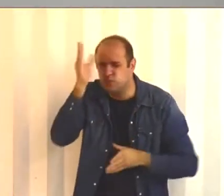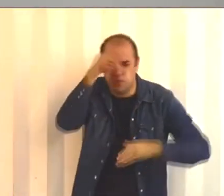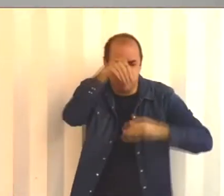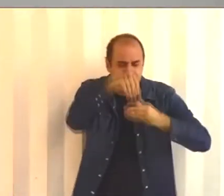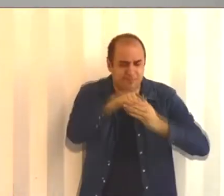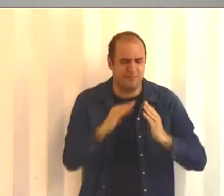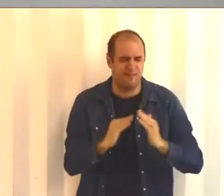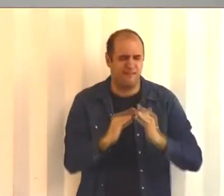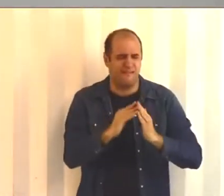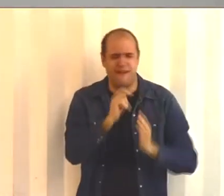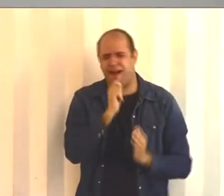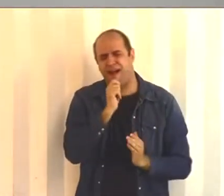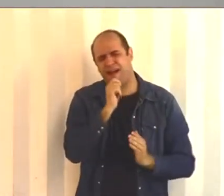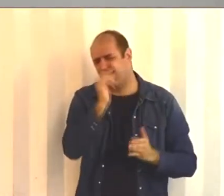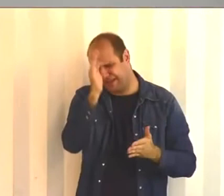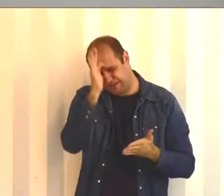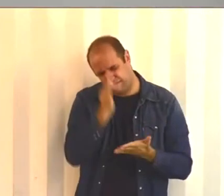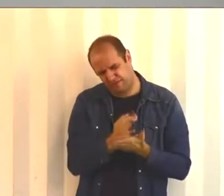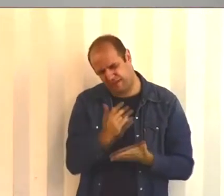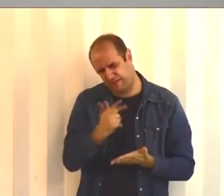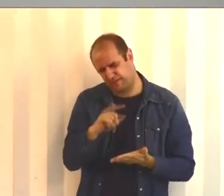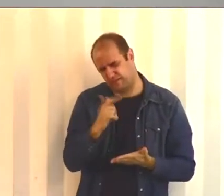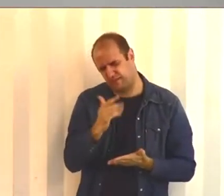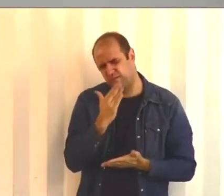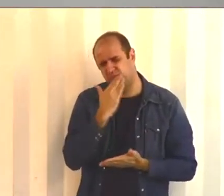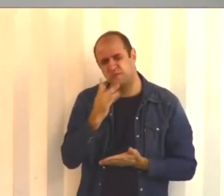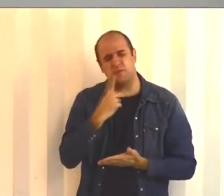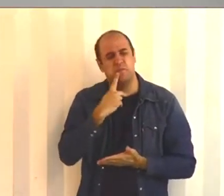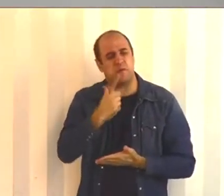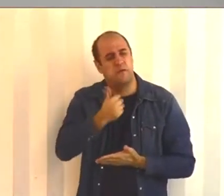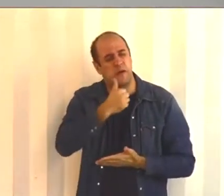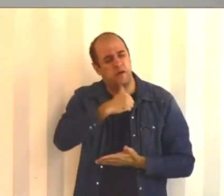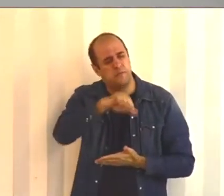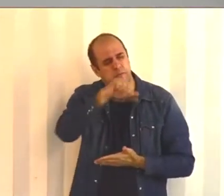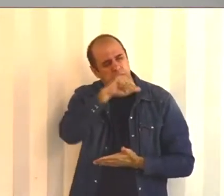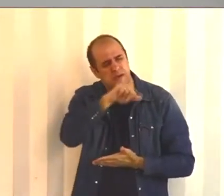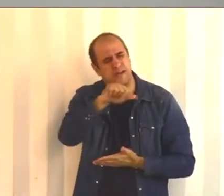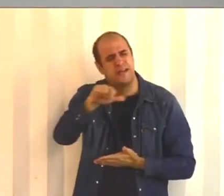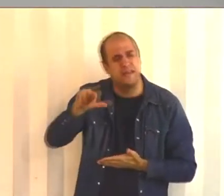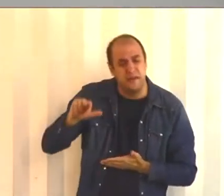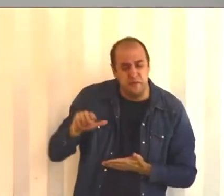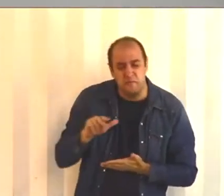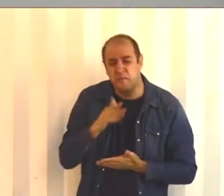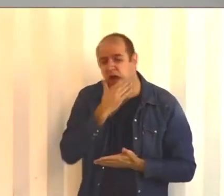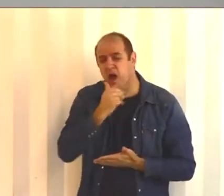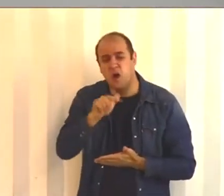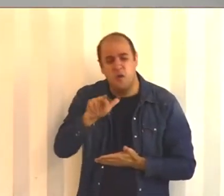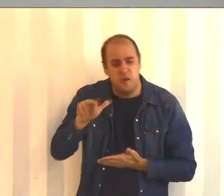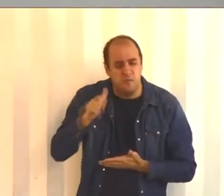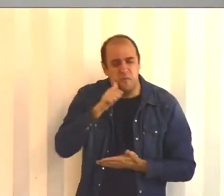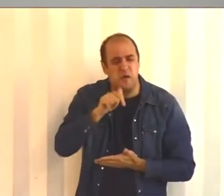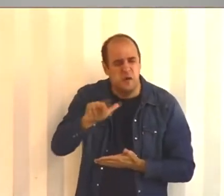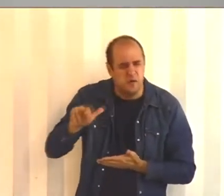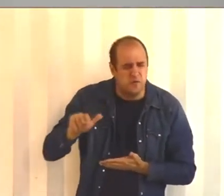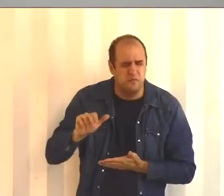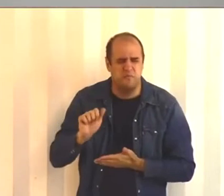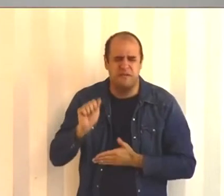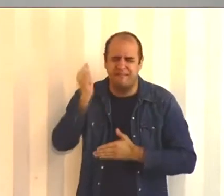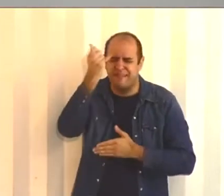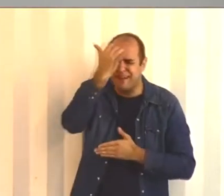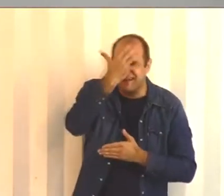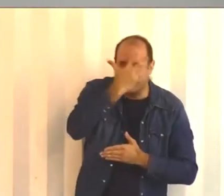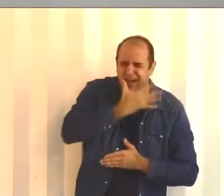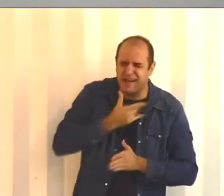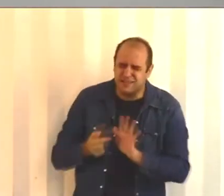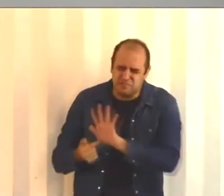foi alcançado pela fé, use os pais, use os irmãos. Permita, Senhor, a graça de